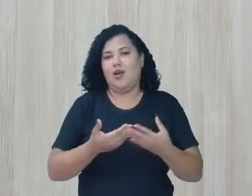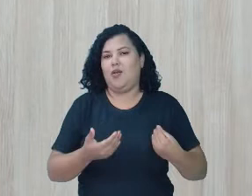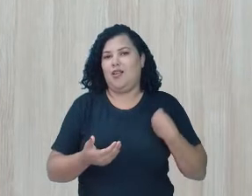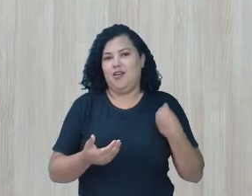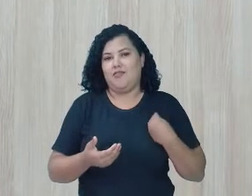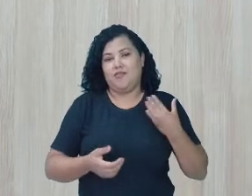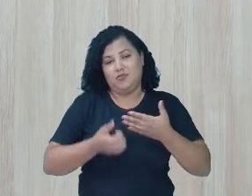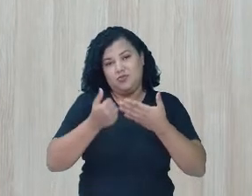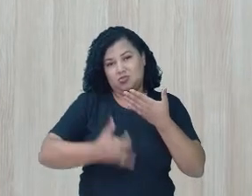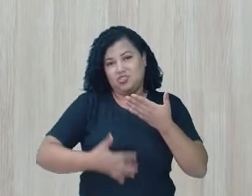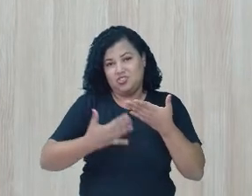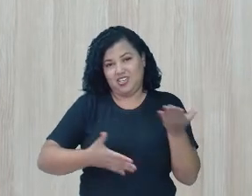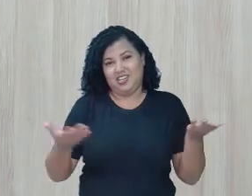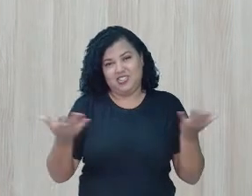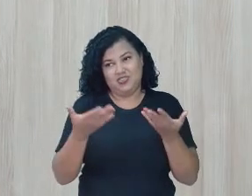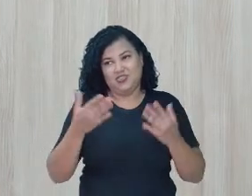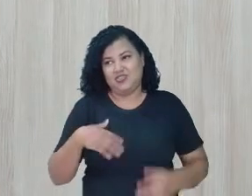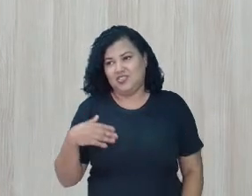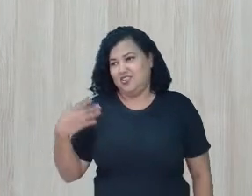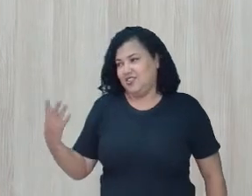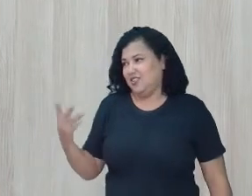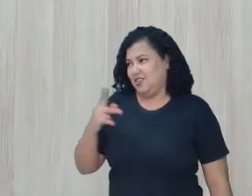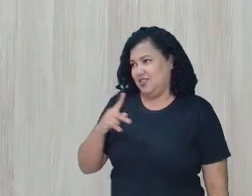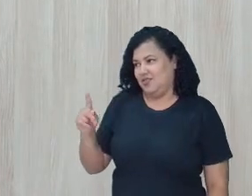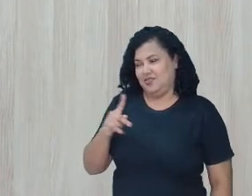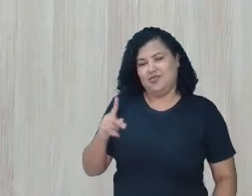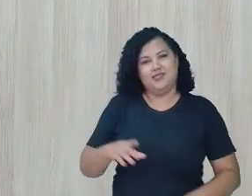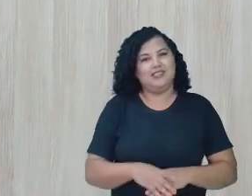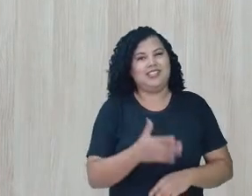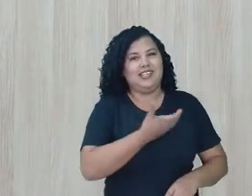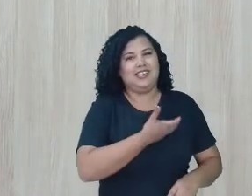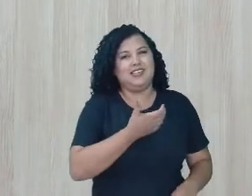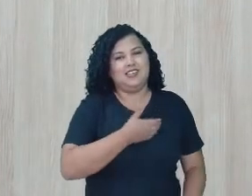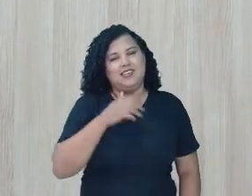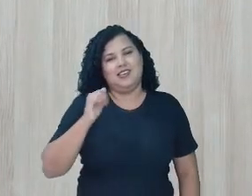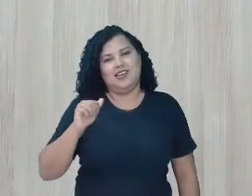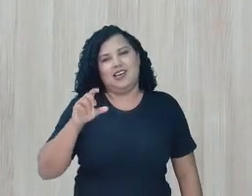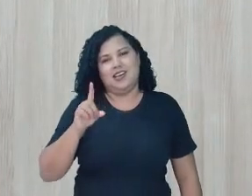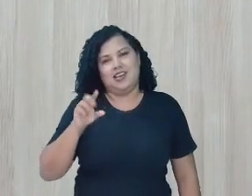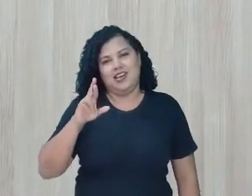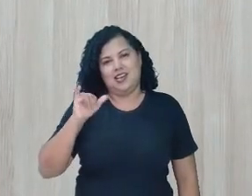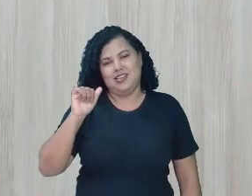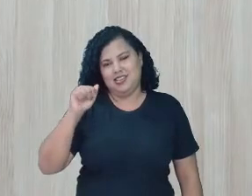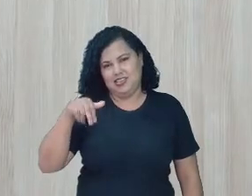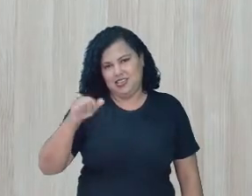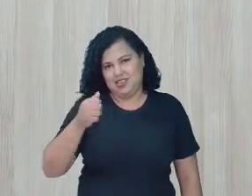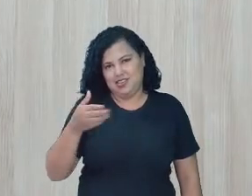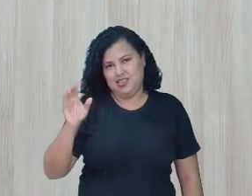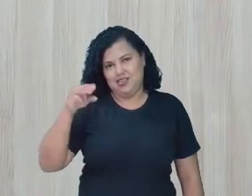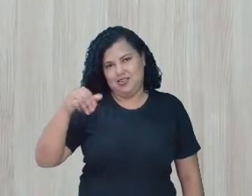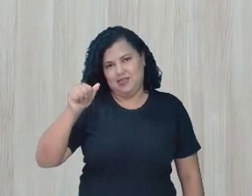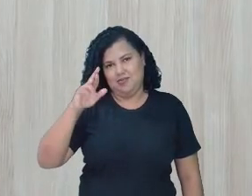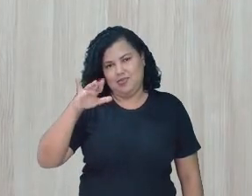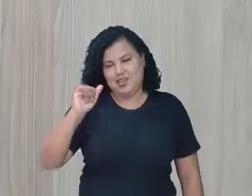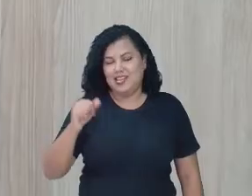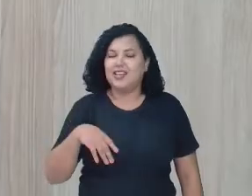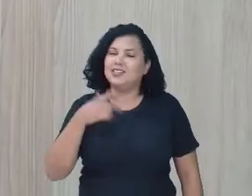o nosso chat de hoje é a nossa professora queridíssima Adriana Maria, de Língua Portuguesa. Vamos dar um oi para